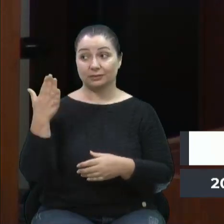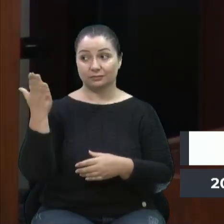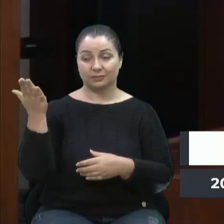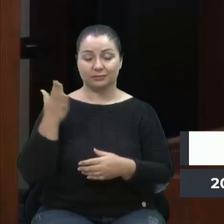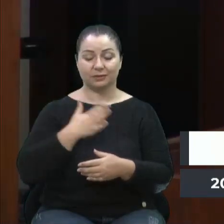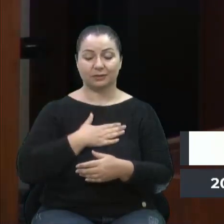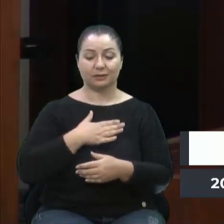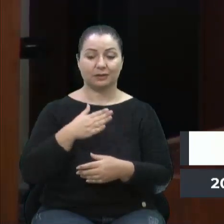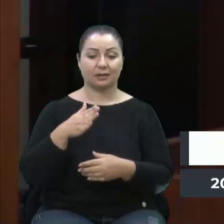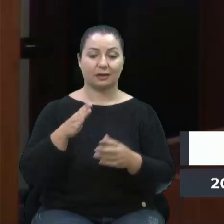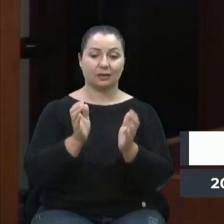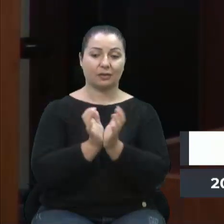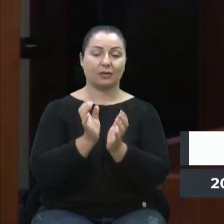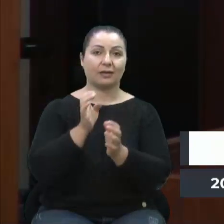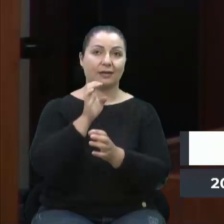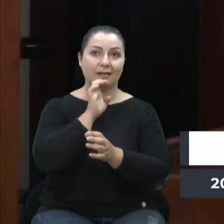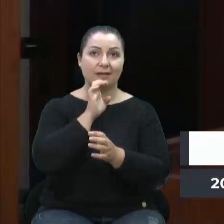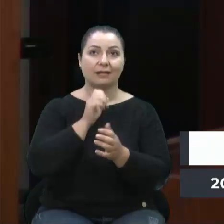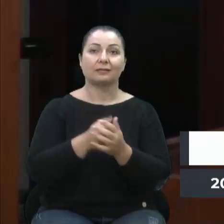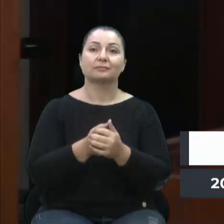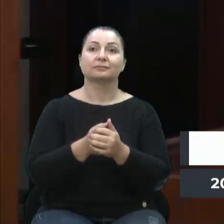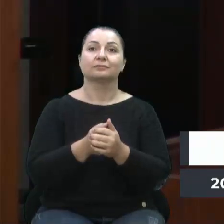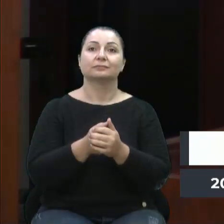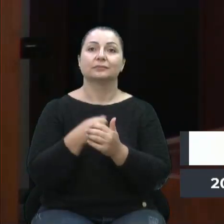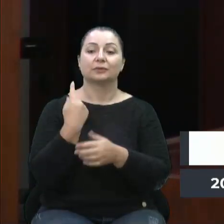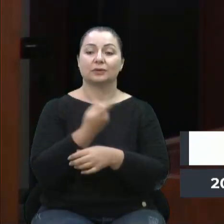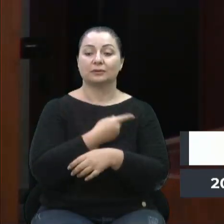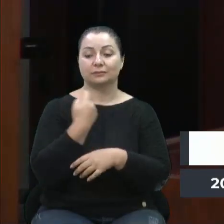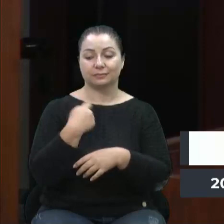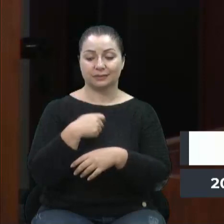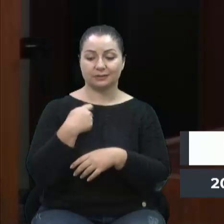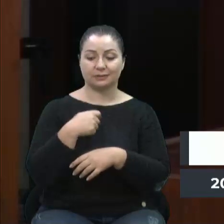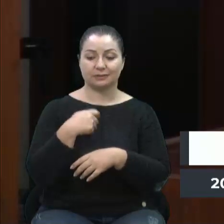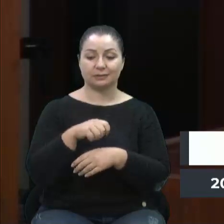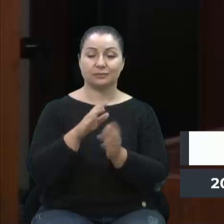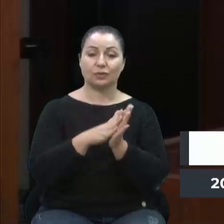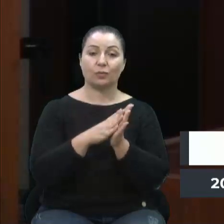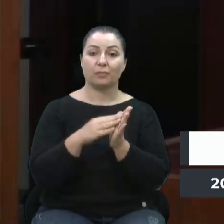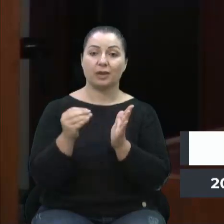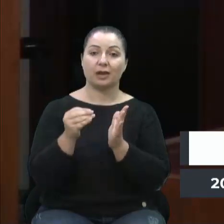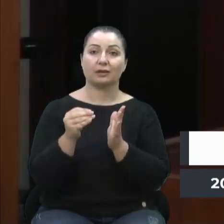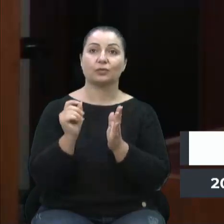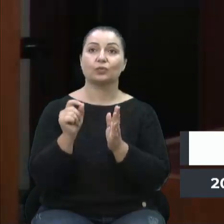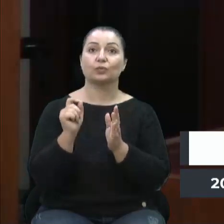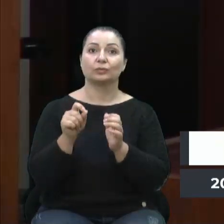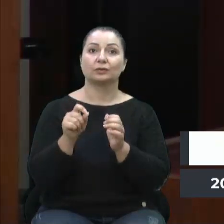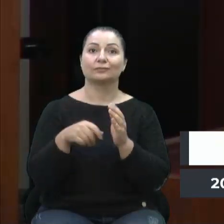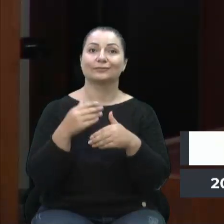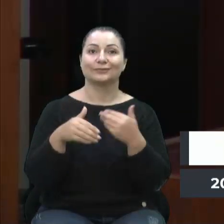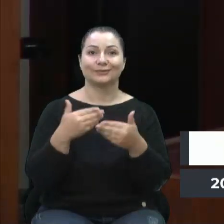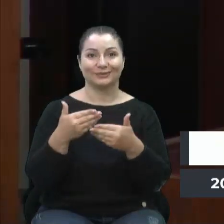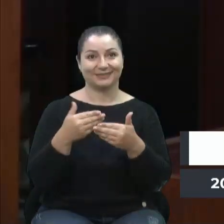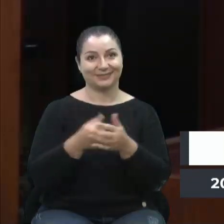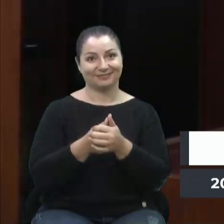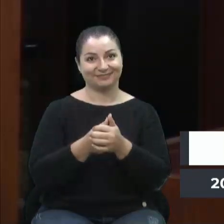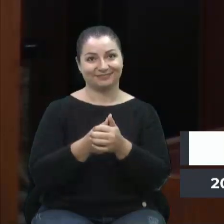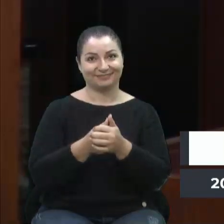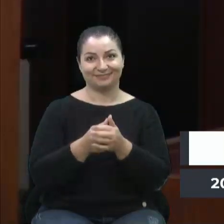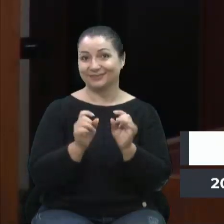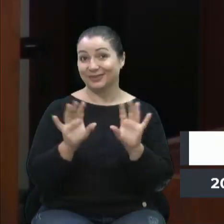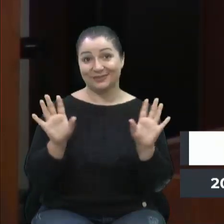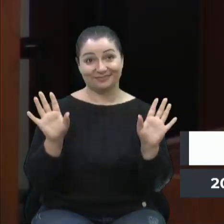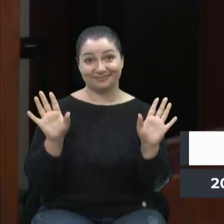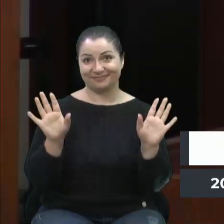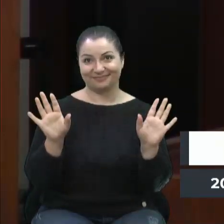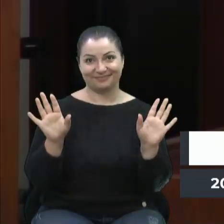só tenho que dizer que nós precisamos copiar o que deu certo no mundo. É só